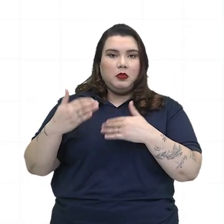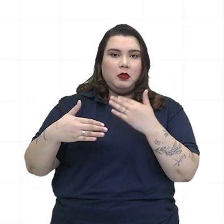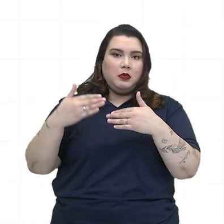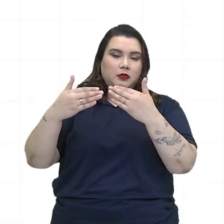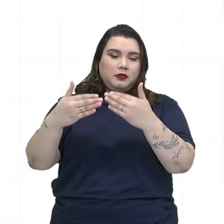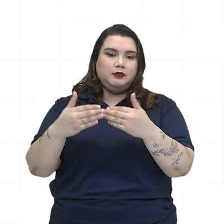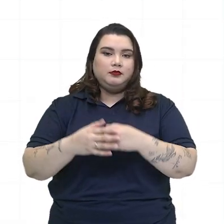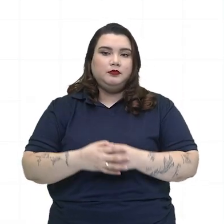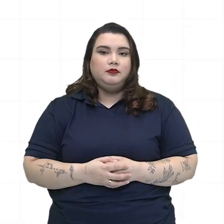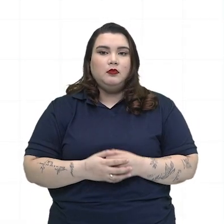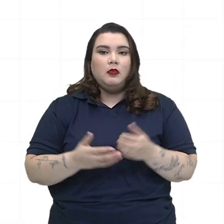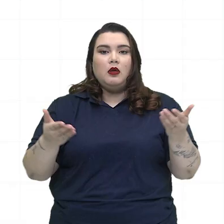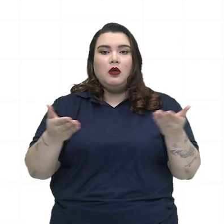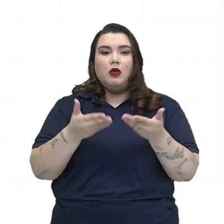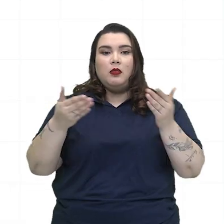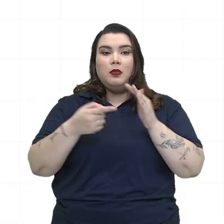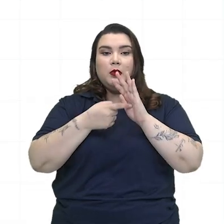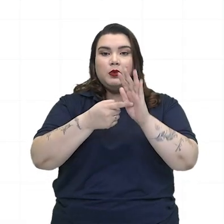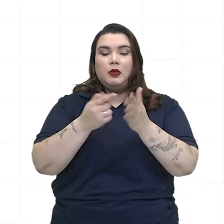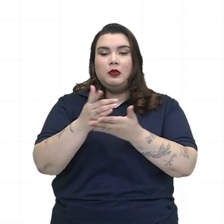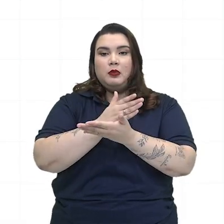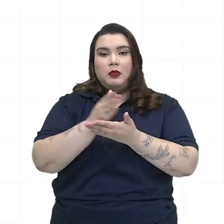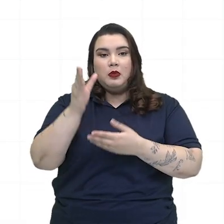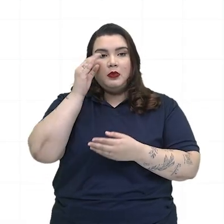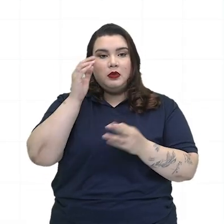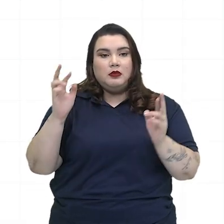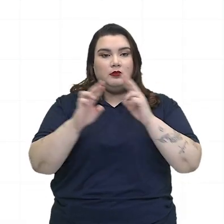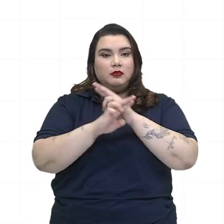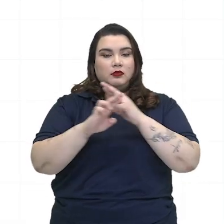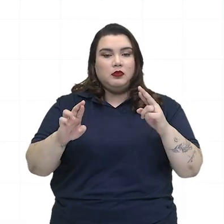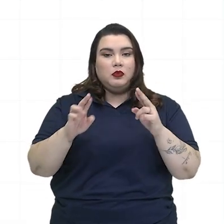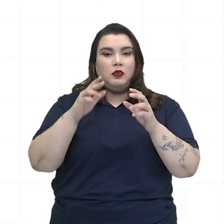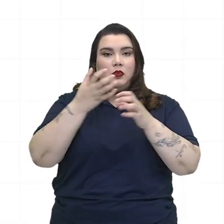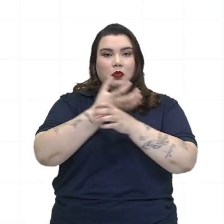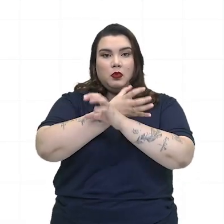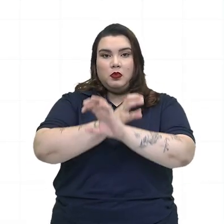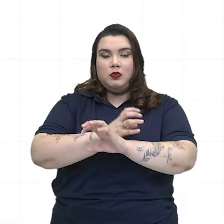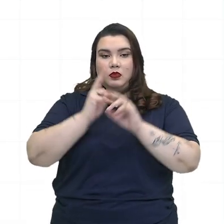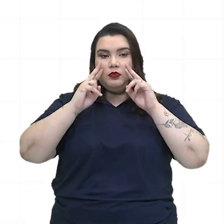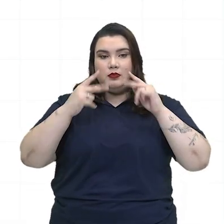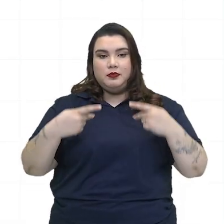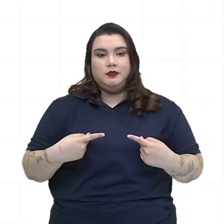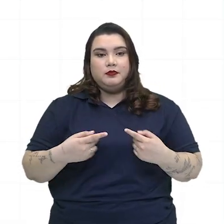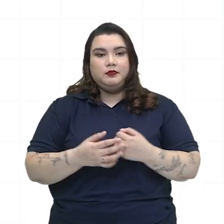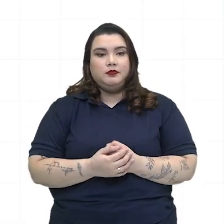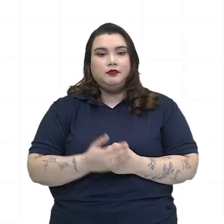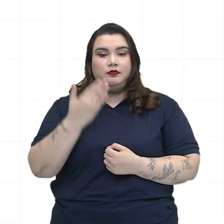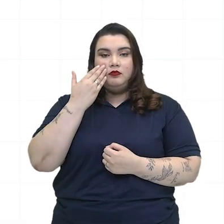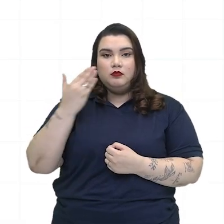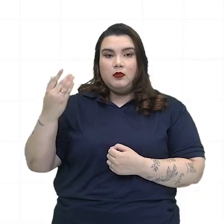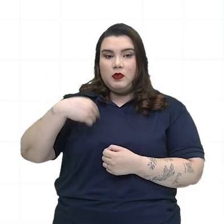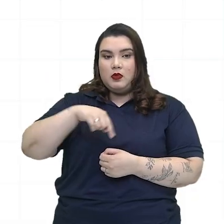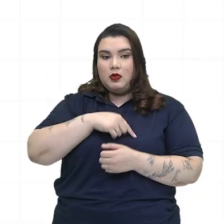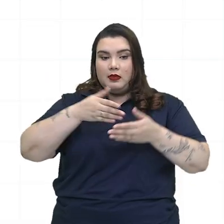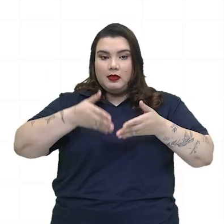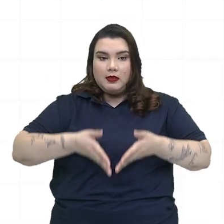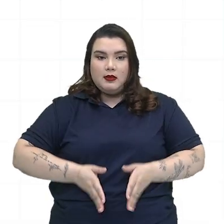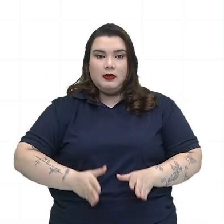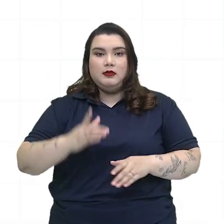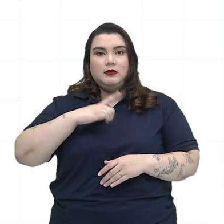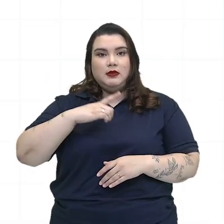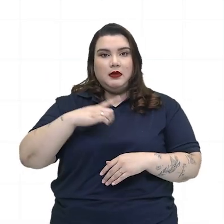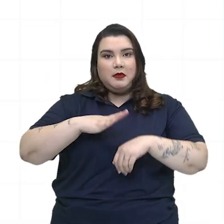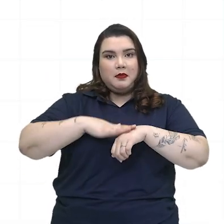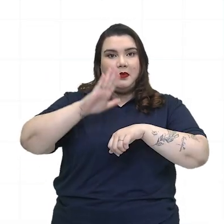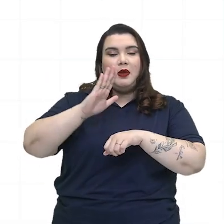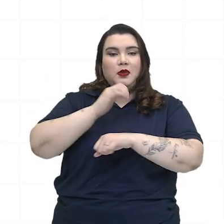Mas vamos ver aí algumas curiosidades relacionadas ao esqueleto humano. Bem, quando nós nascemos, nós temos mais ossos,